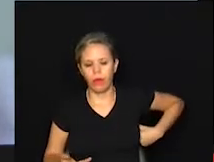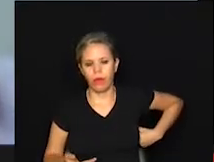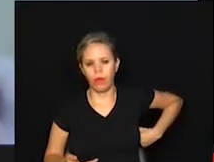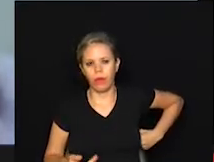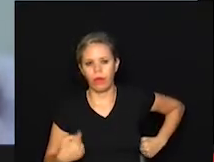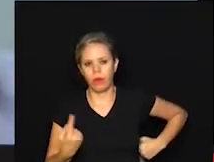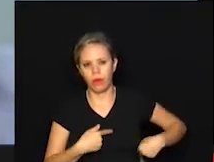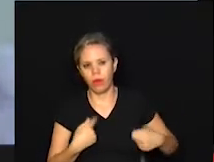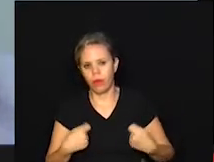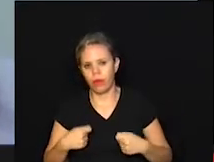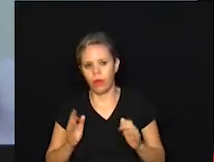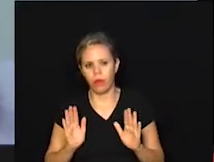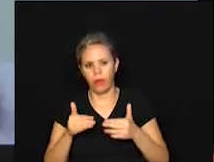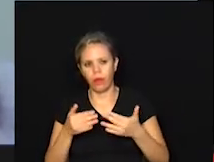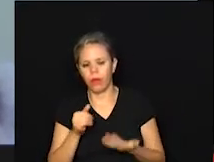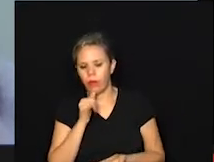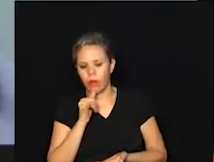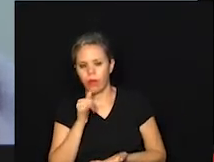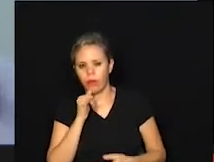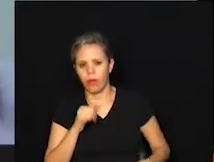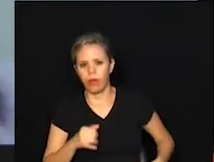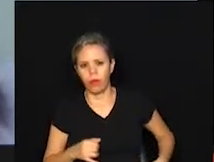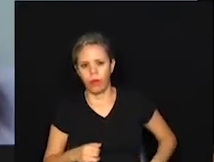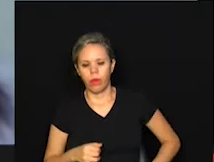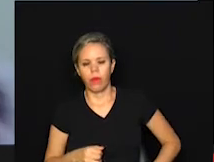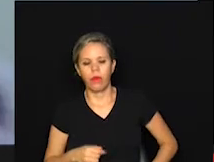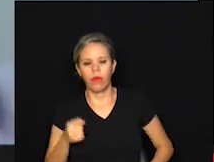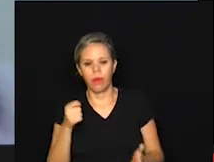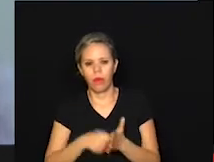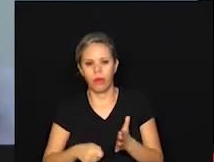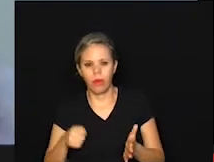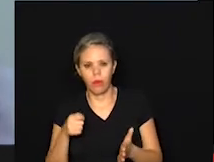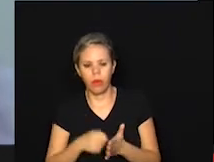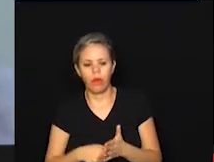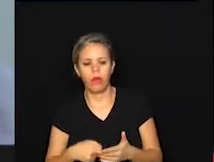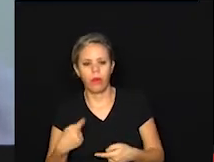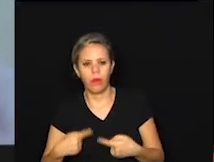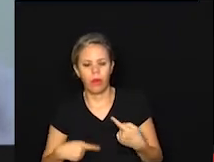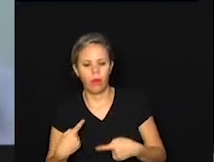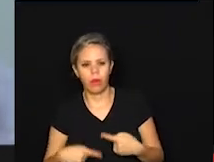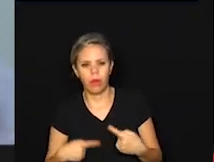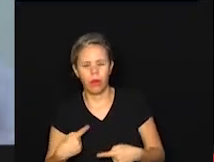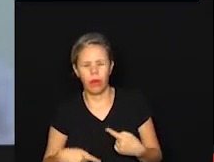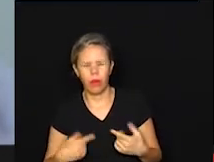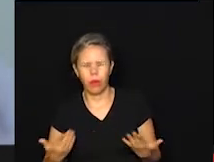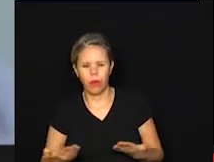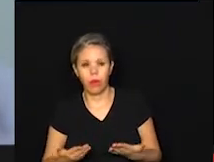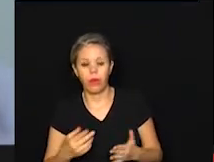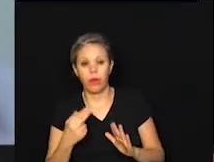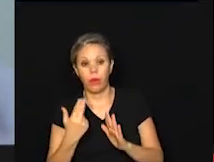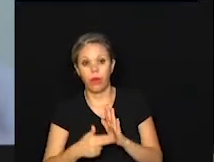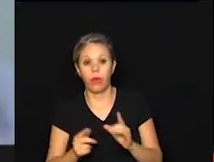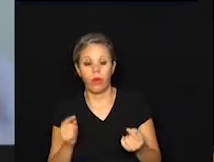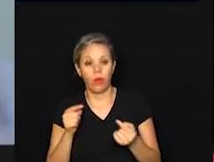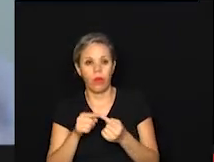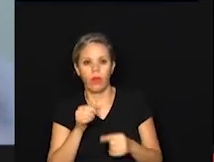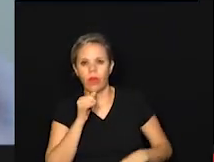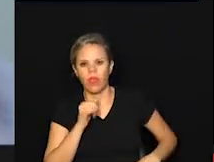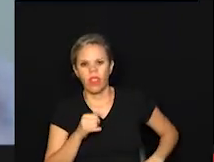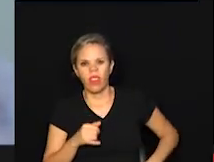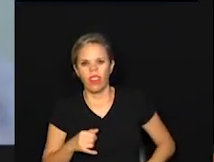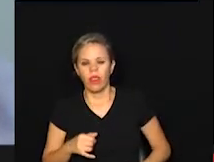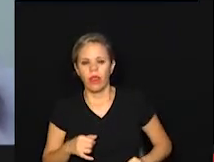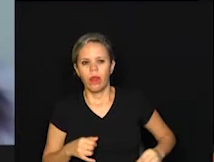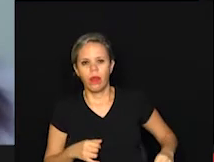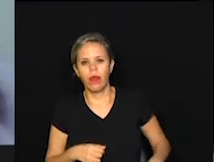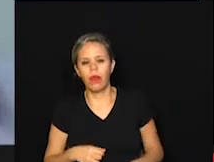nós devemos focar ali nesta causa, nessa política, então por isso com um nome bem direcionado. E com